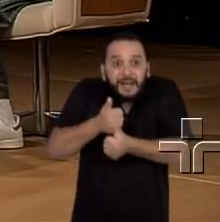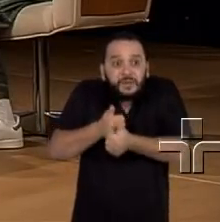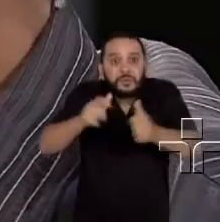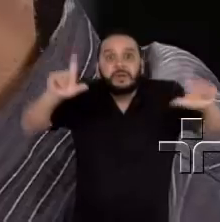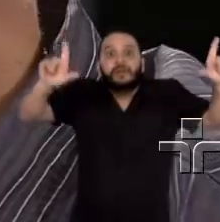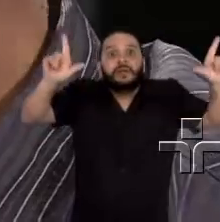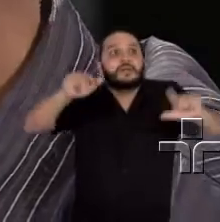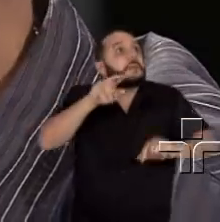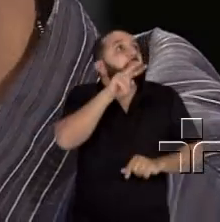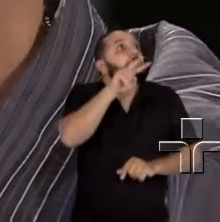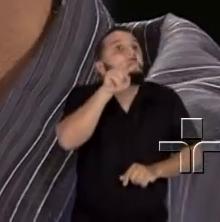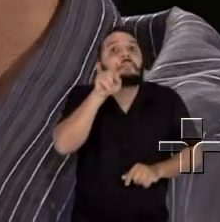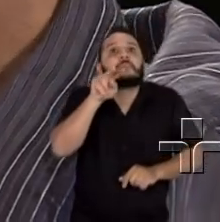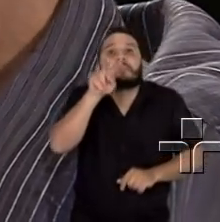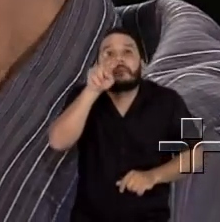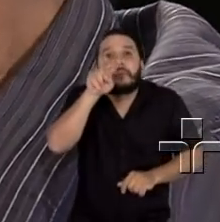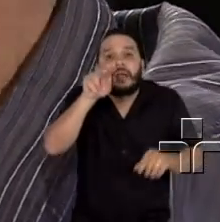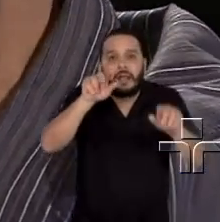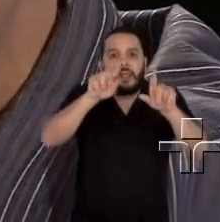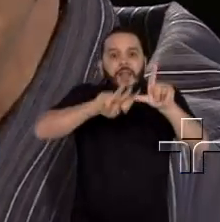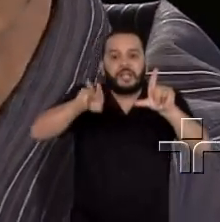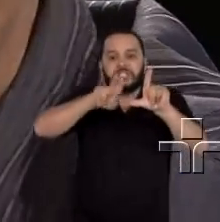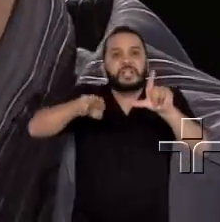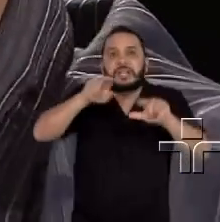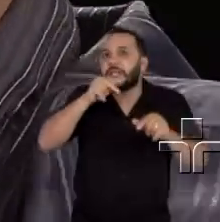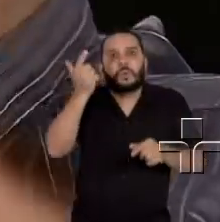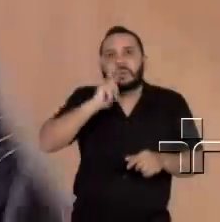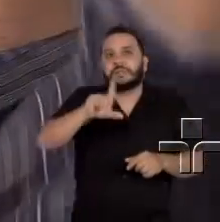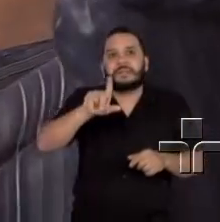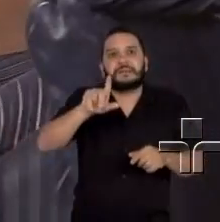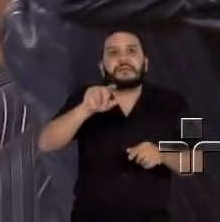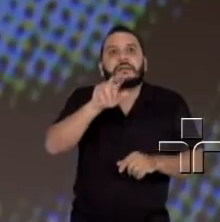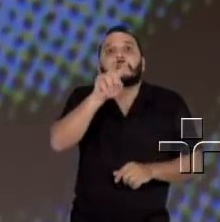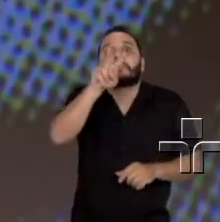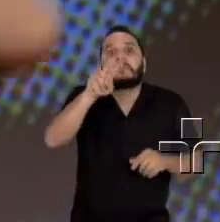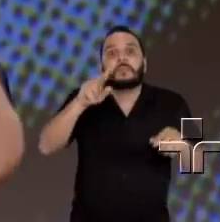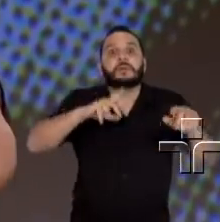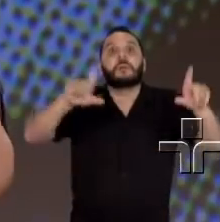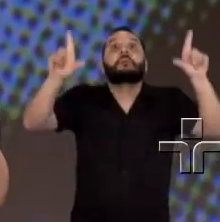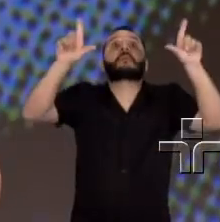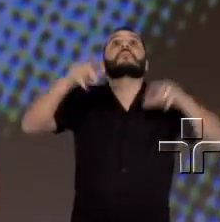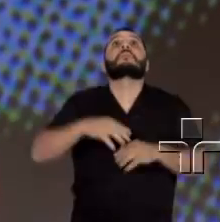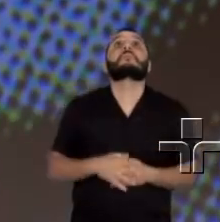conseguia ler a legenda. Então eu sentava na primeira fila, a tela ficava aqui.